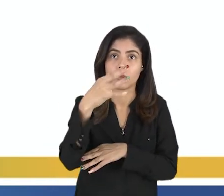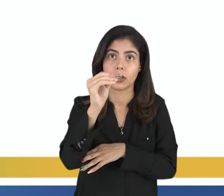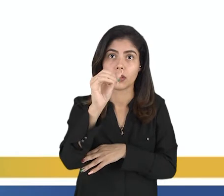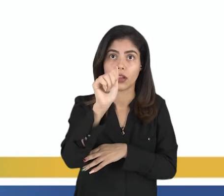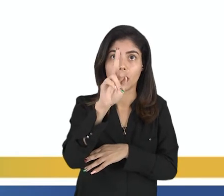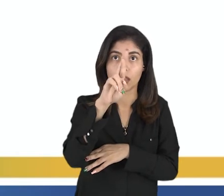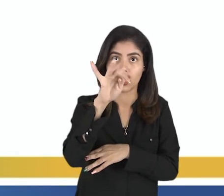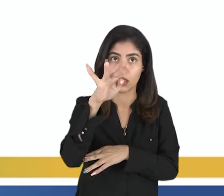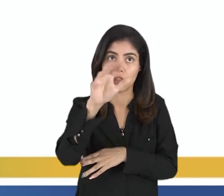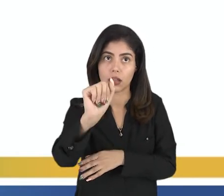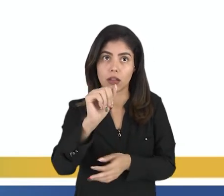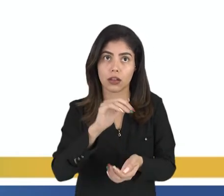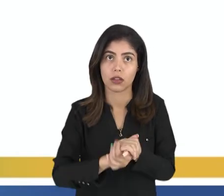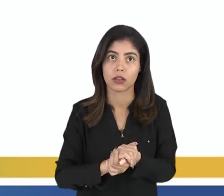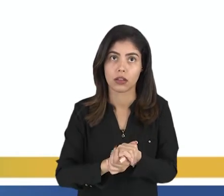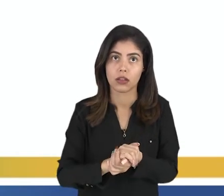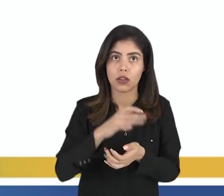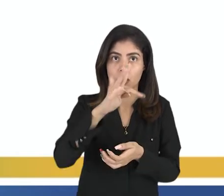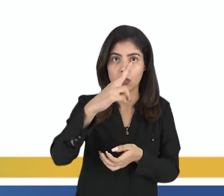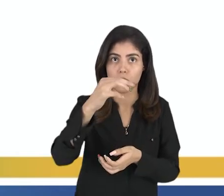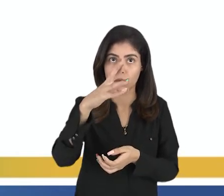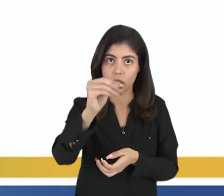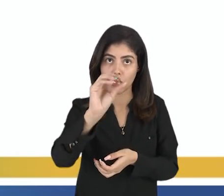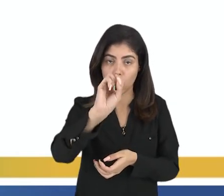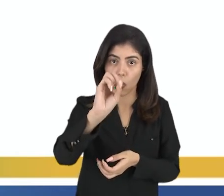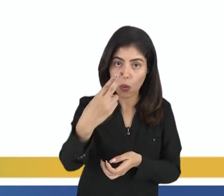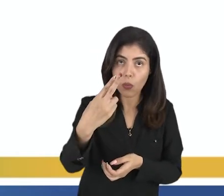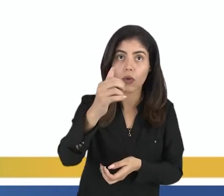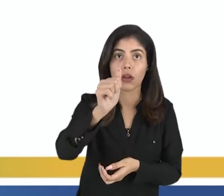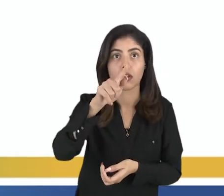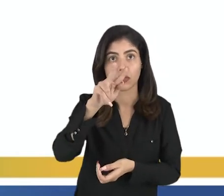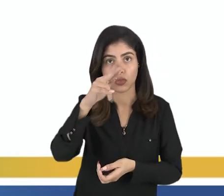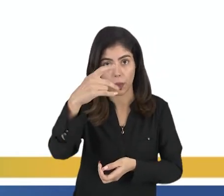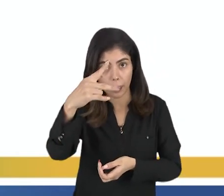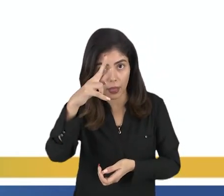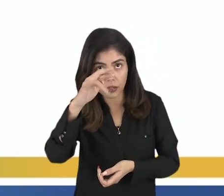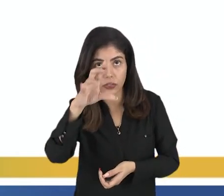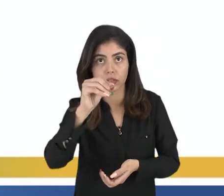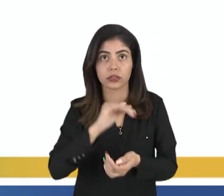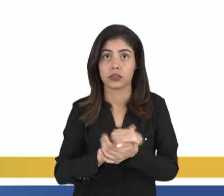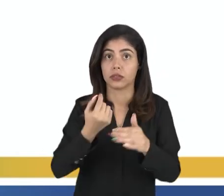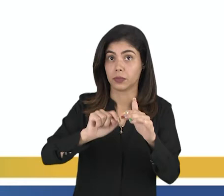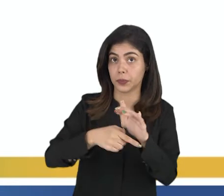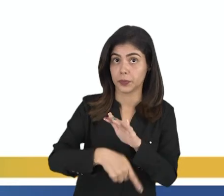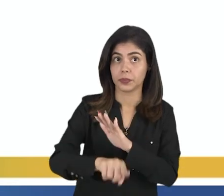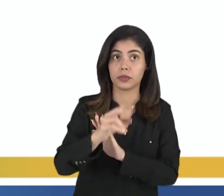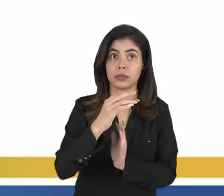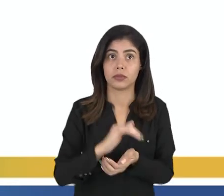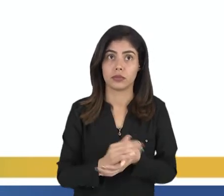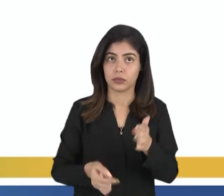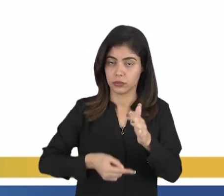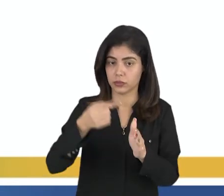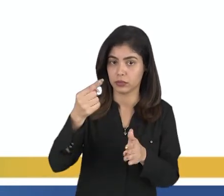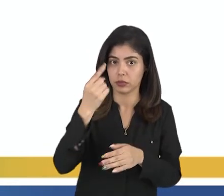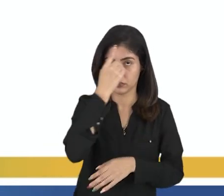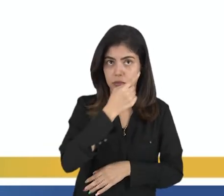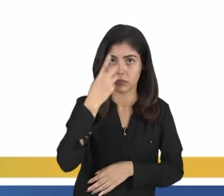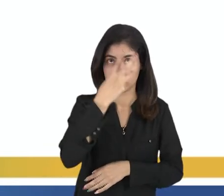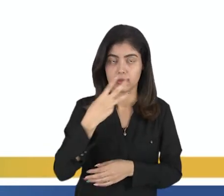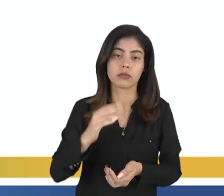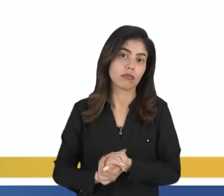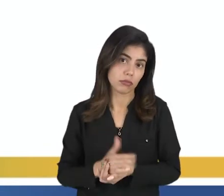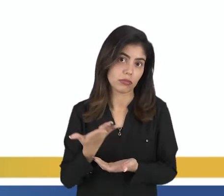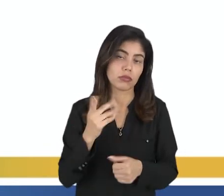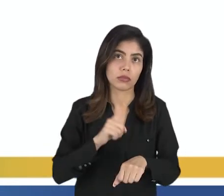artérias coronárias por trombólitos e angioplastia, desde que seja realizado dentro das primeiras horas do início do